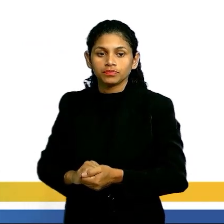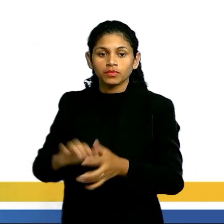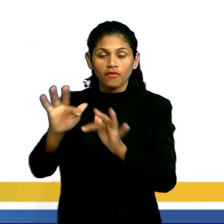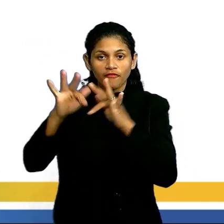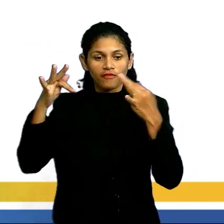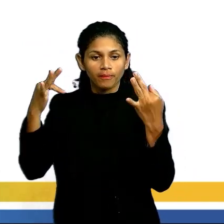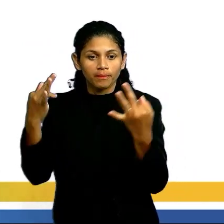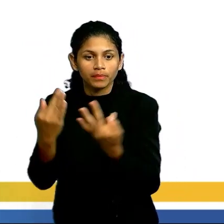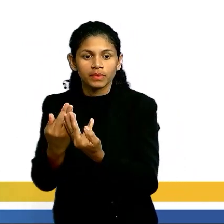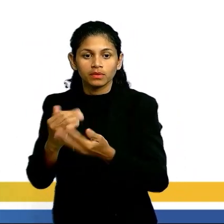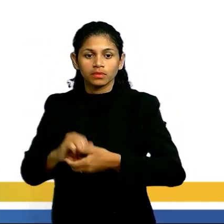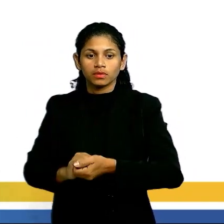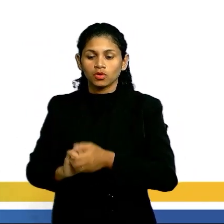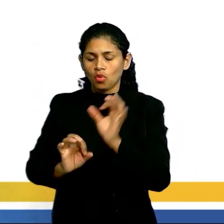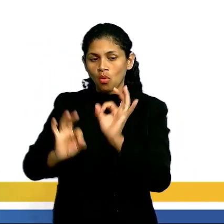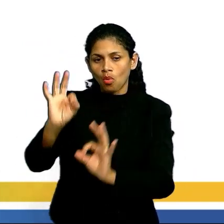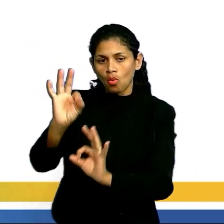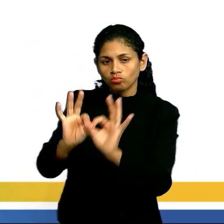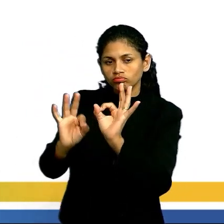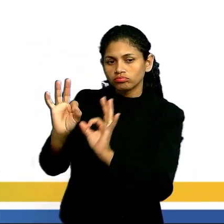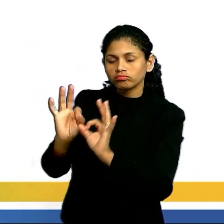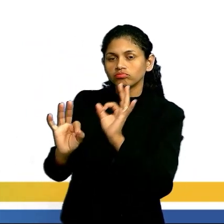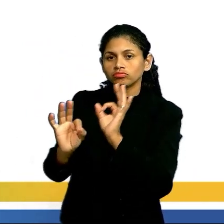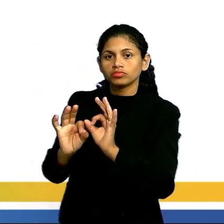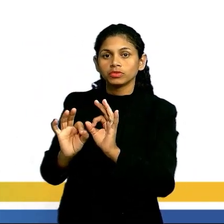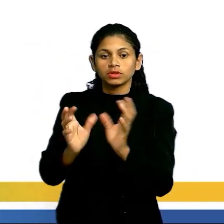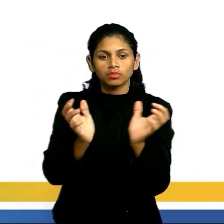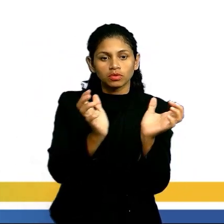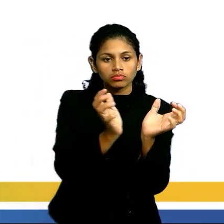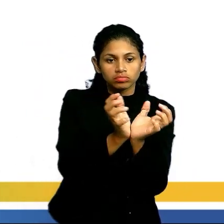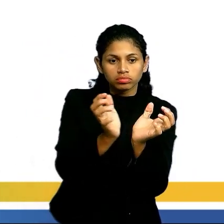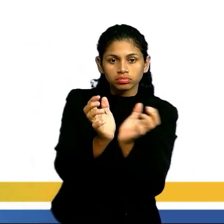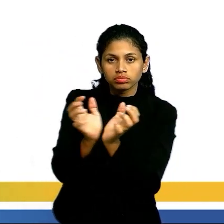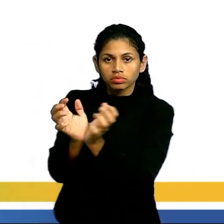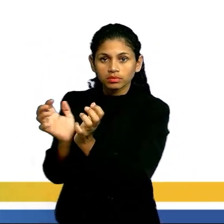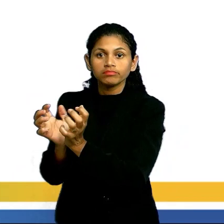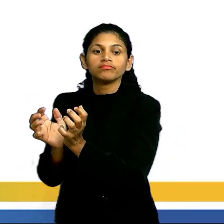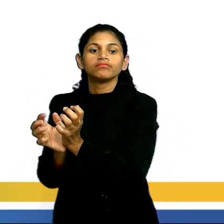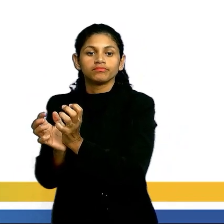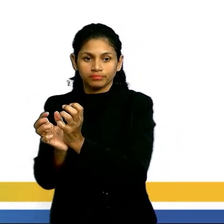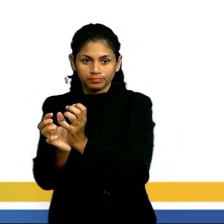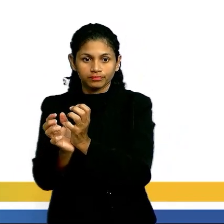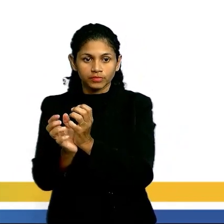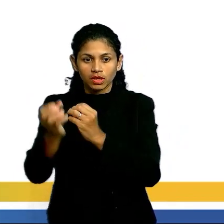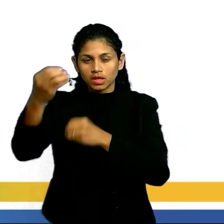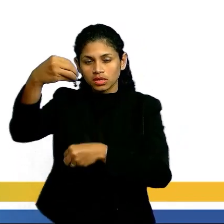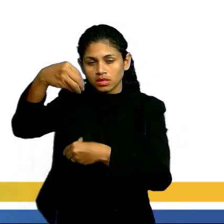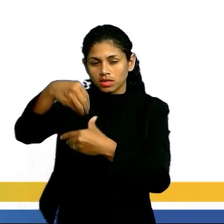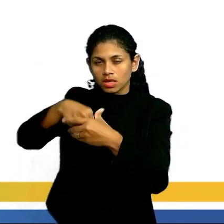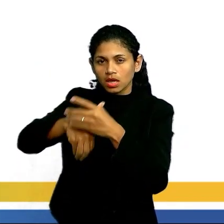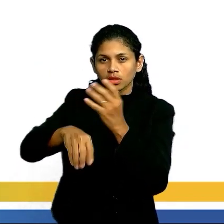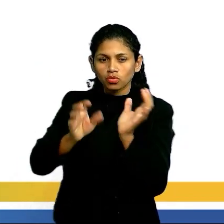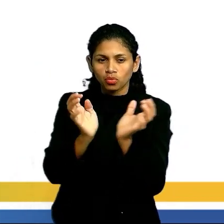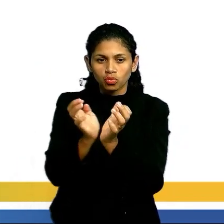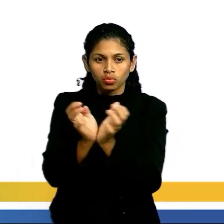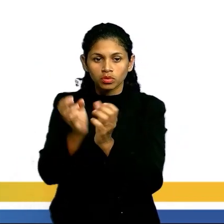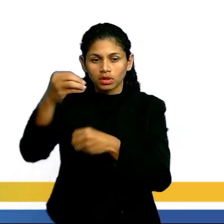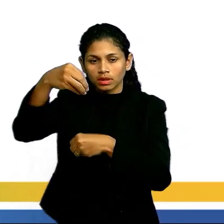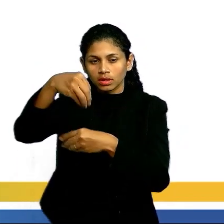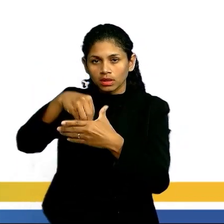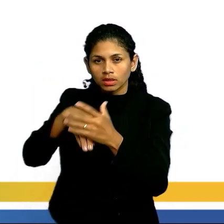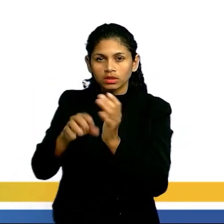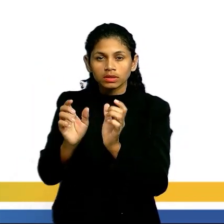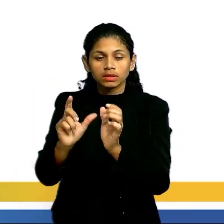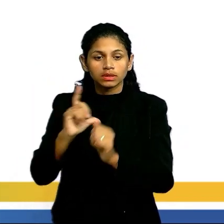de família, de ordem, e o conjunto de ordens, vamos ter classe, né? O conjunto de classe, vamos ter